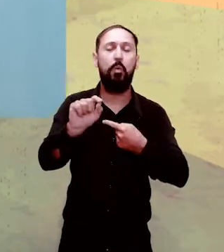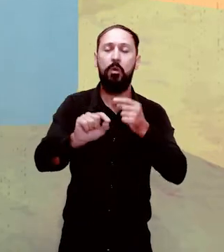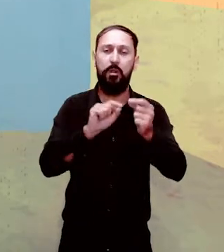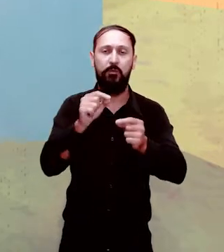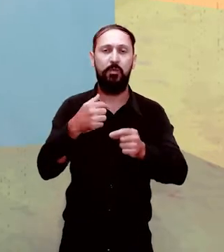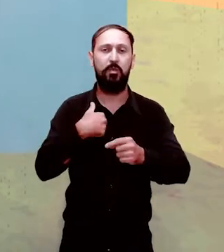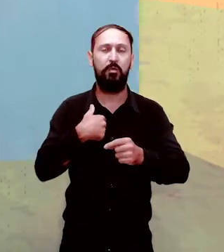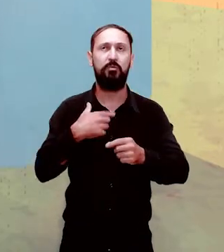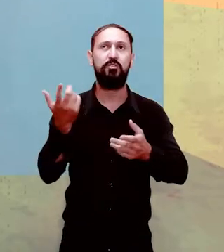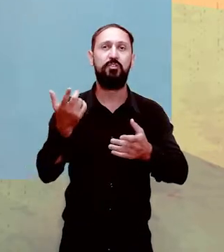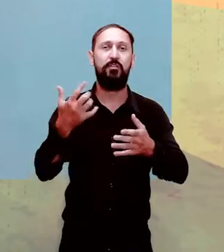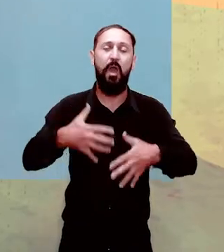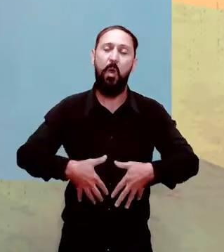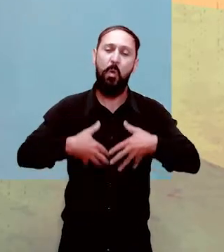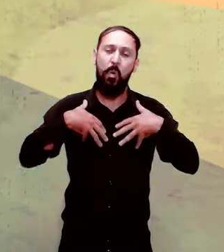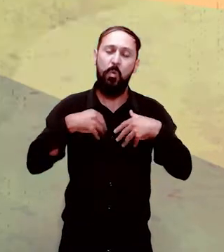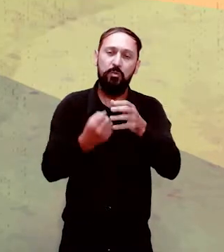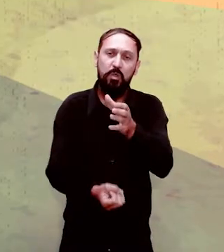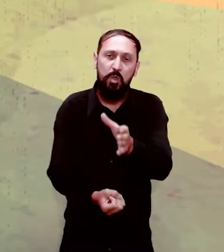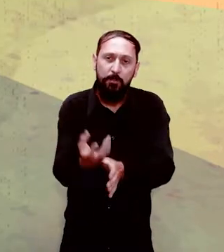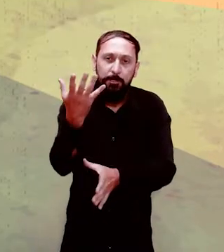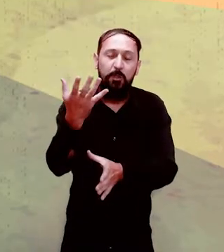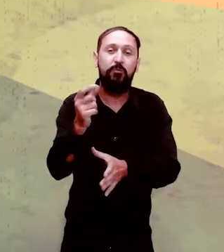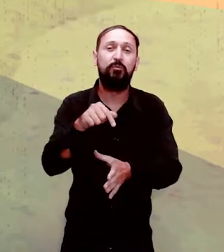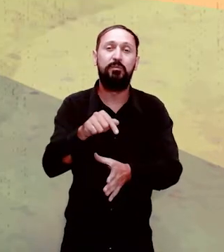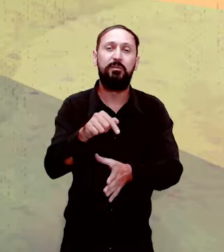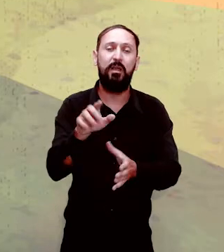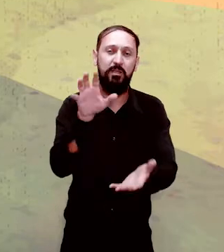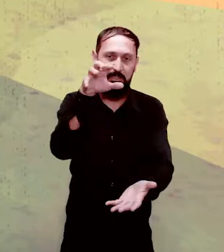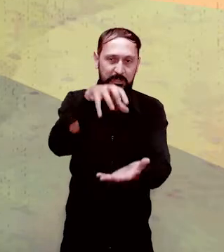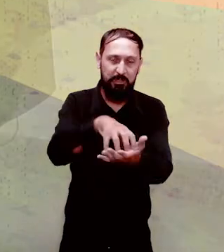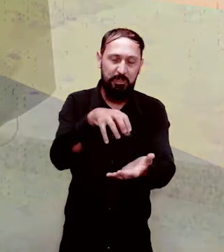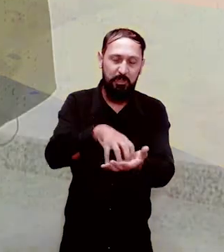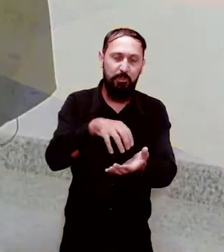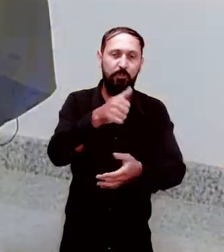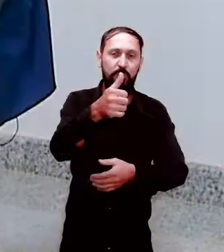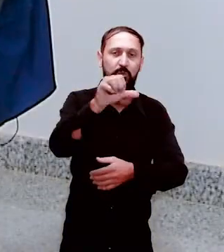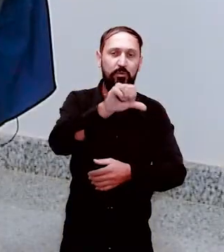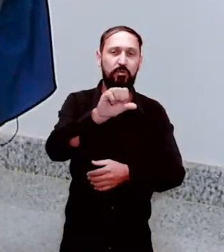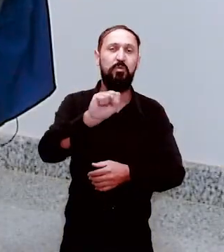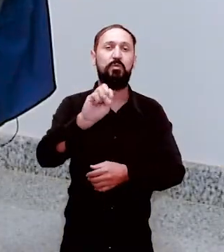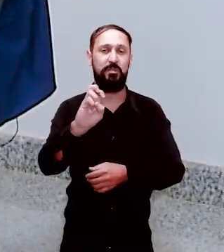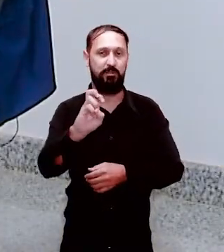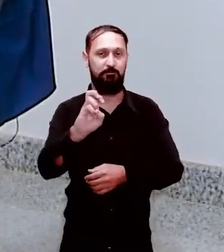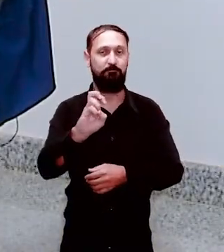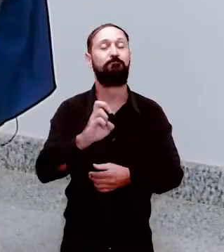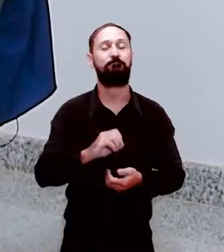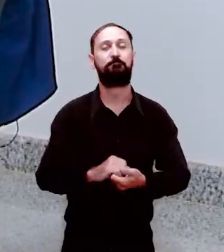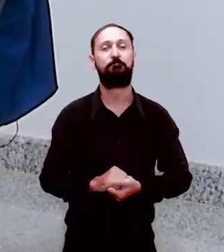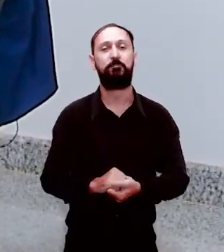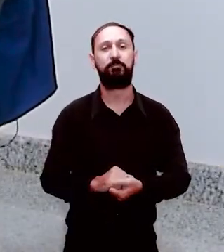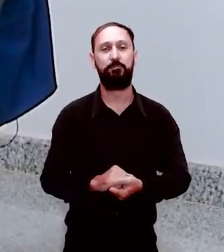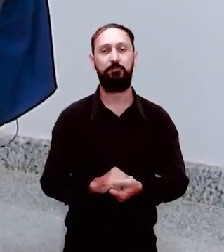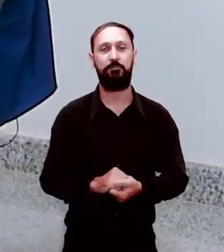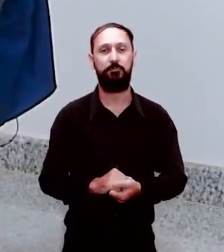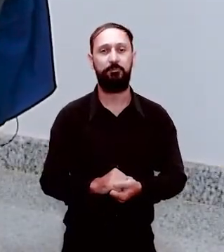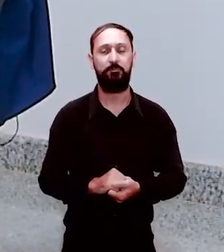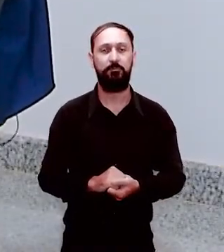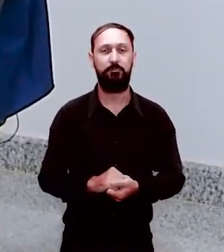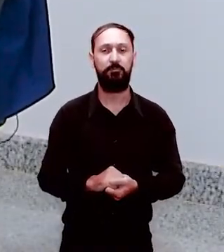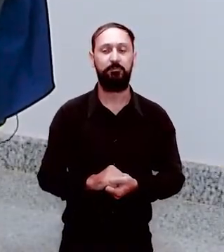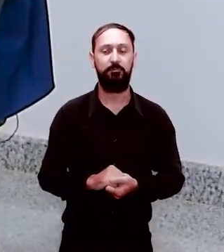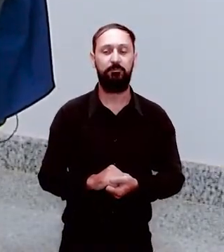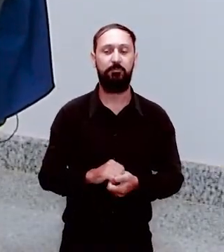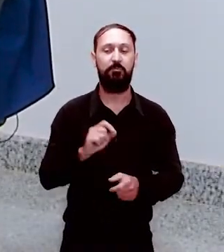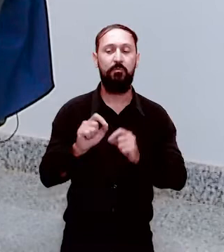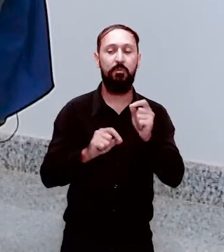tive a honra de ser o fundador já nos idos de 1985. Isso mesmo. O Grupo de Trabalho Estudo Zumbi. Continue, Eugênia, por favor. Isso, então